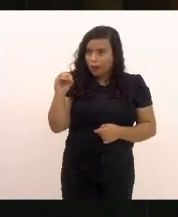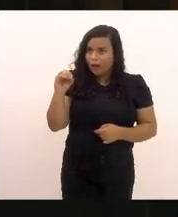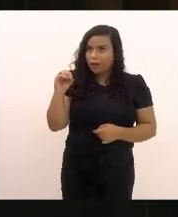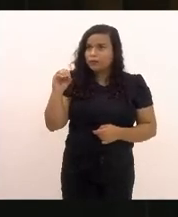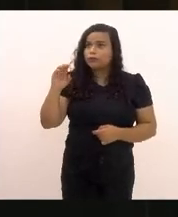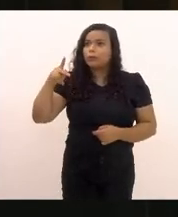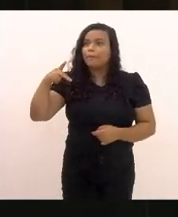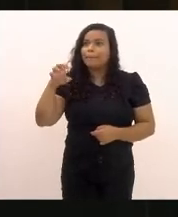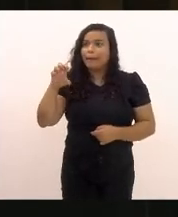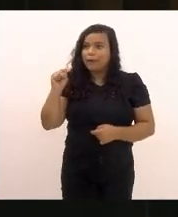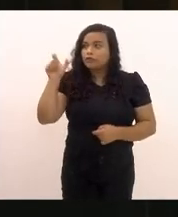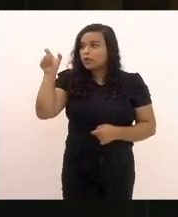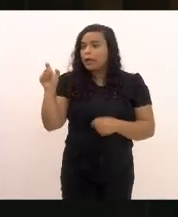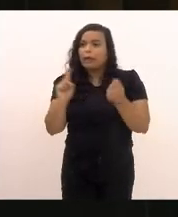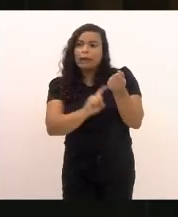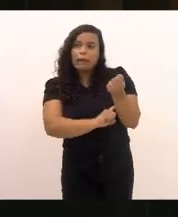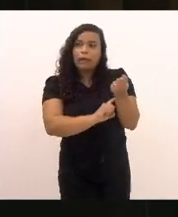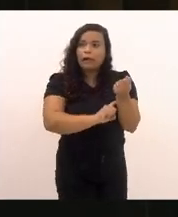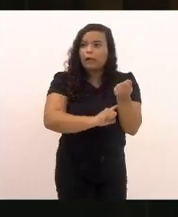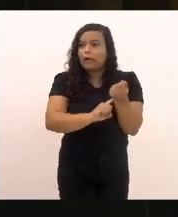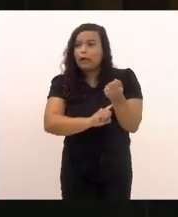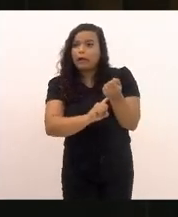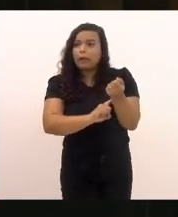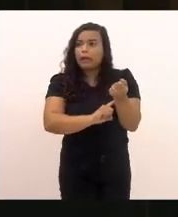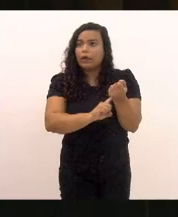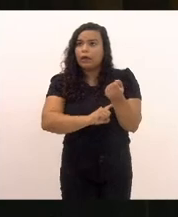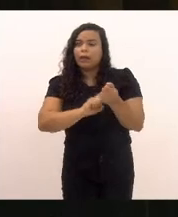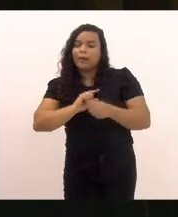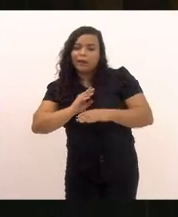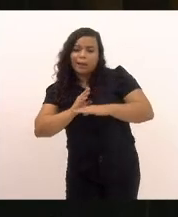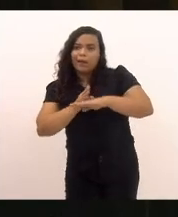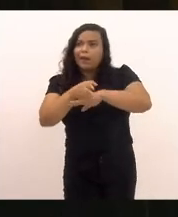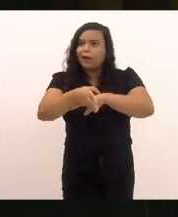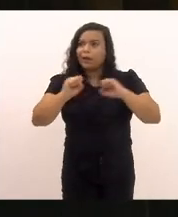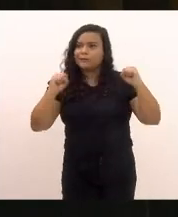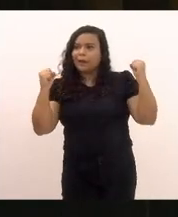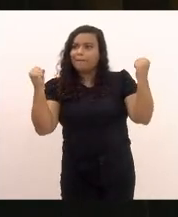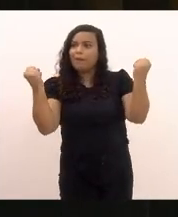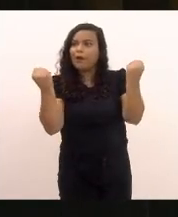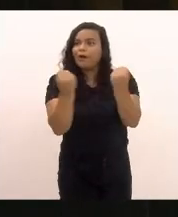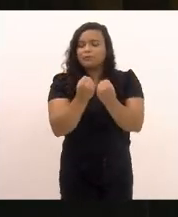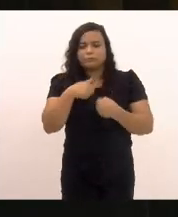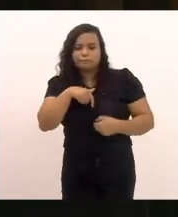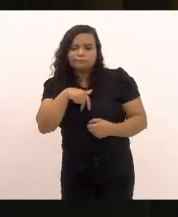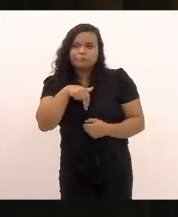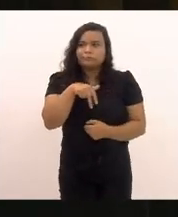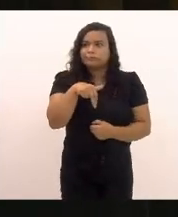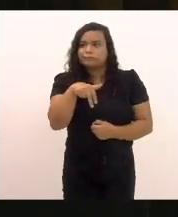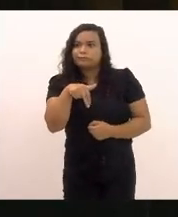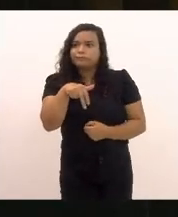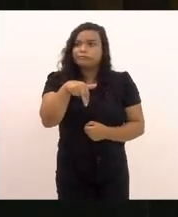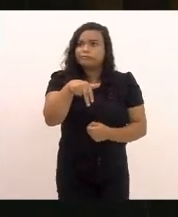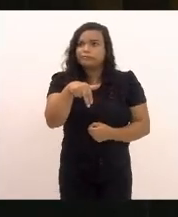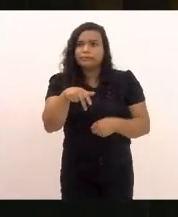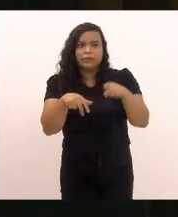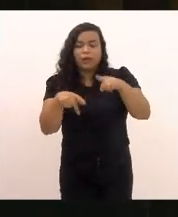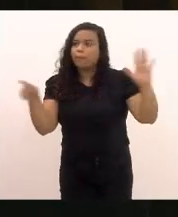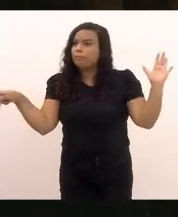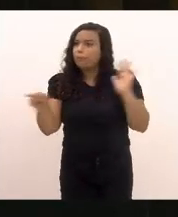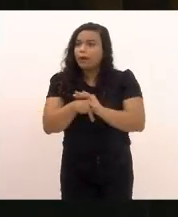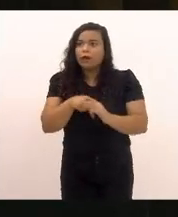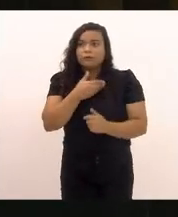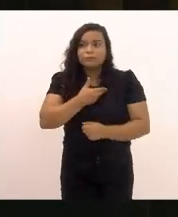Odebrecht, entrando por dentro do sambódromo, como se aquilo ali não fosse um bem público,